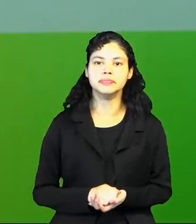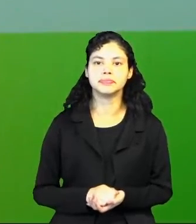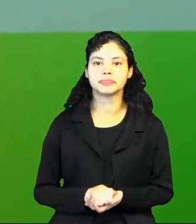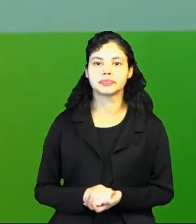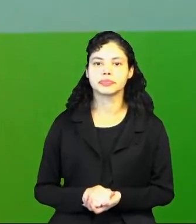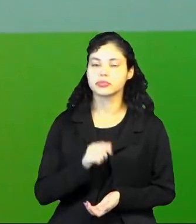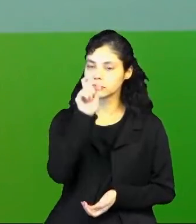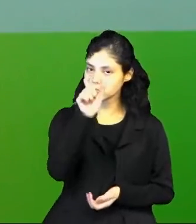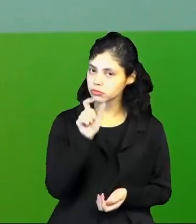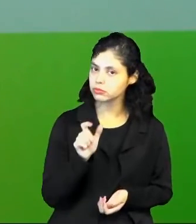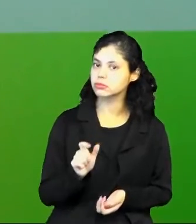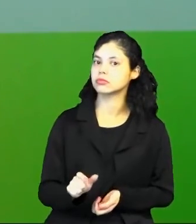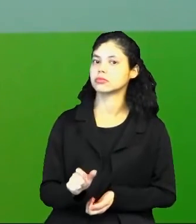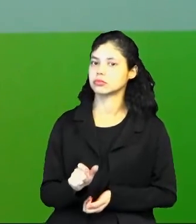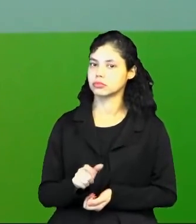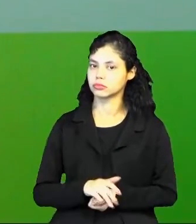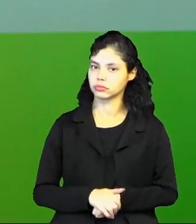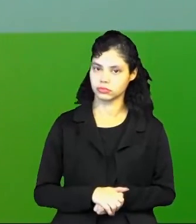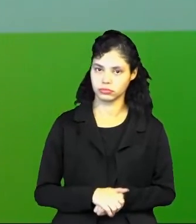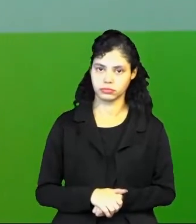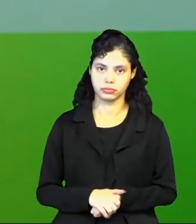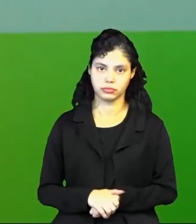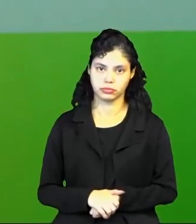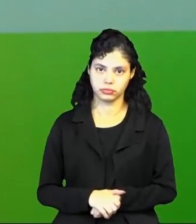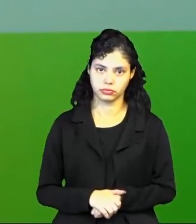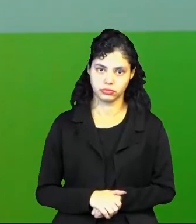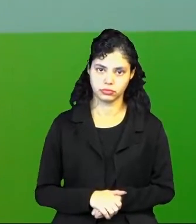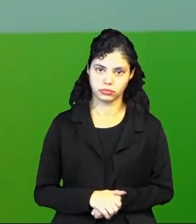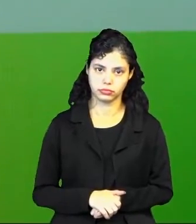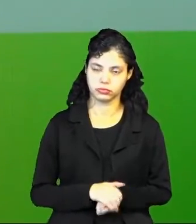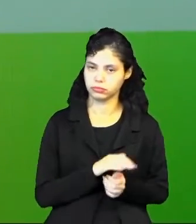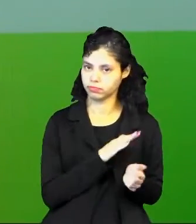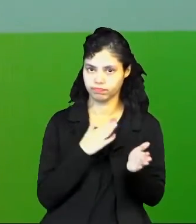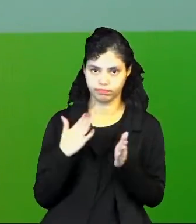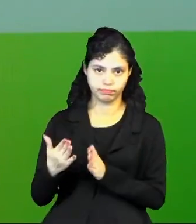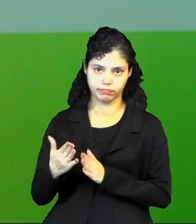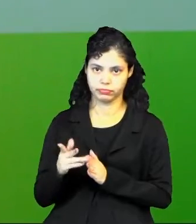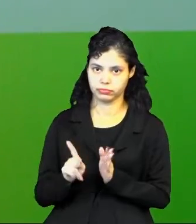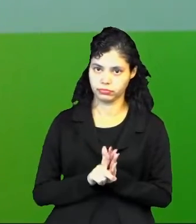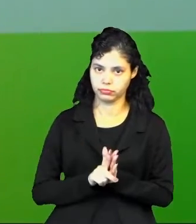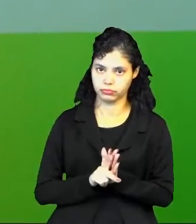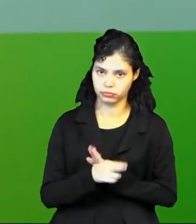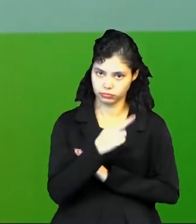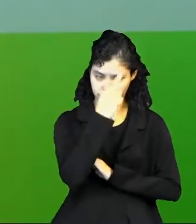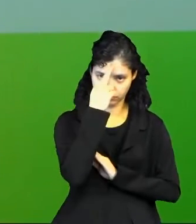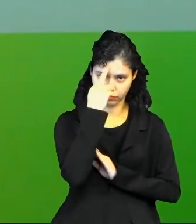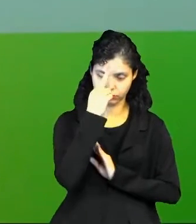um personagem. Ele não faz parte da história.